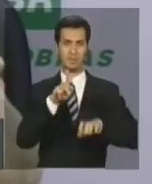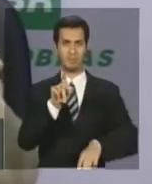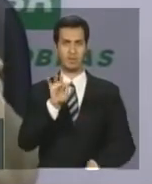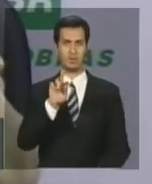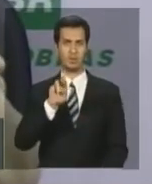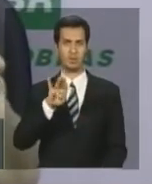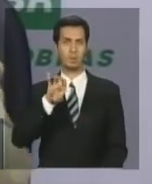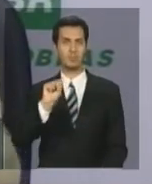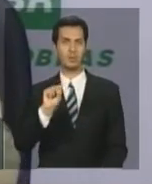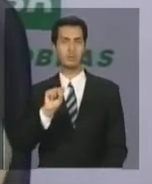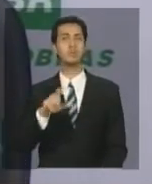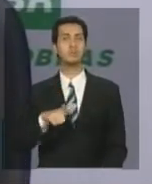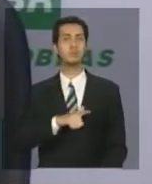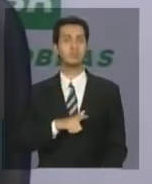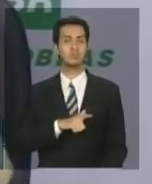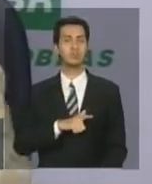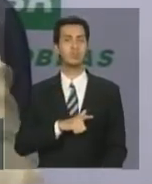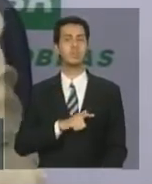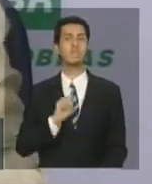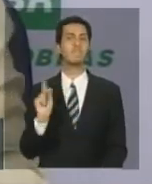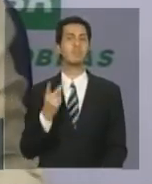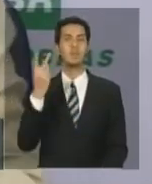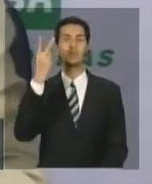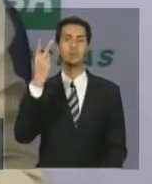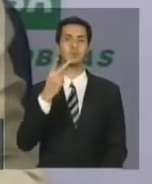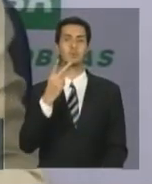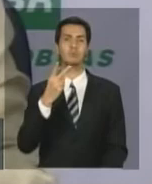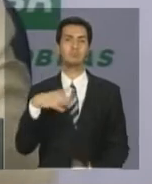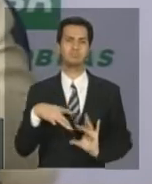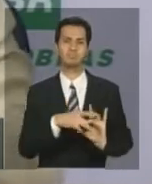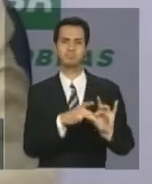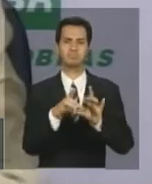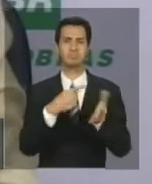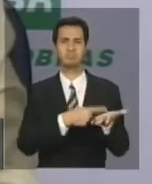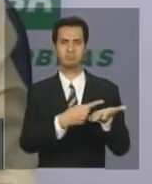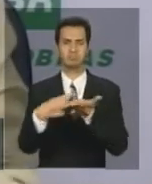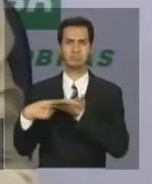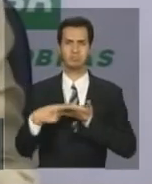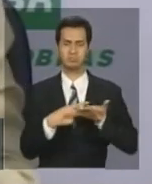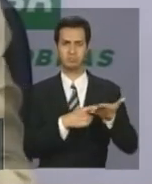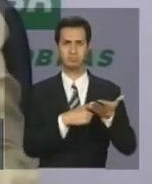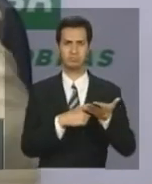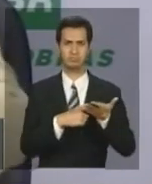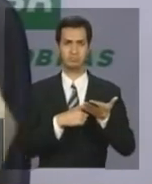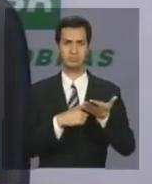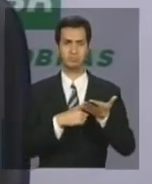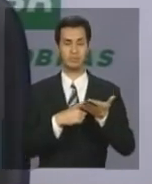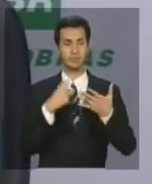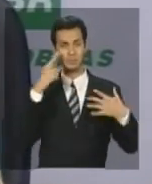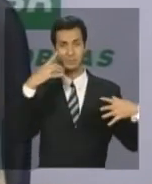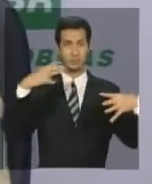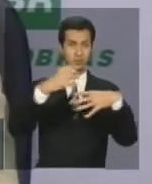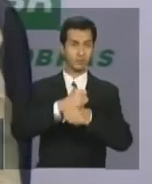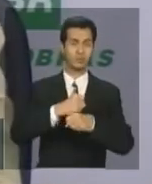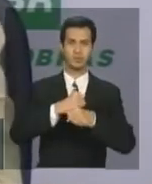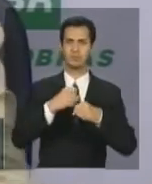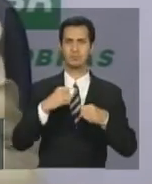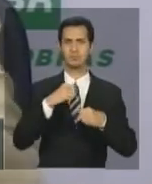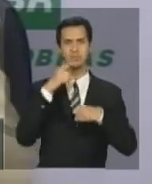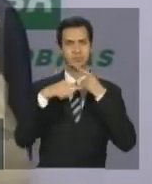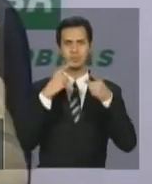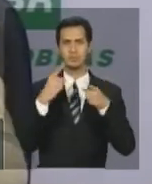valor de sinergia que é difícil mensurar para quem não está dentro do